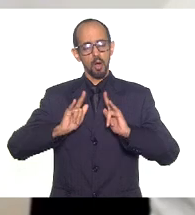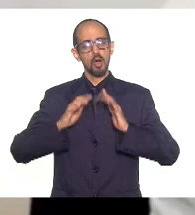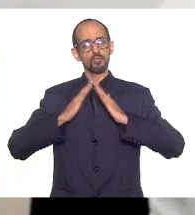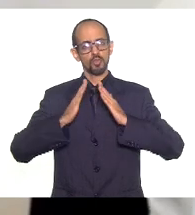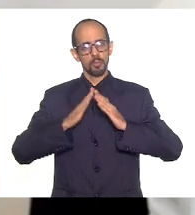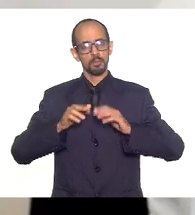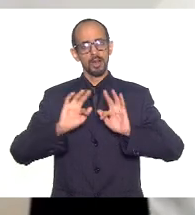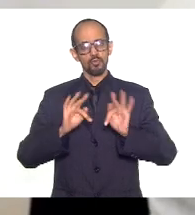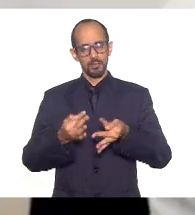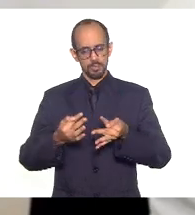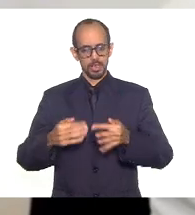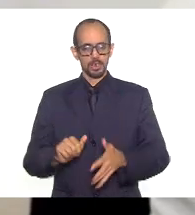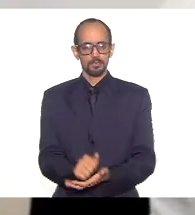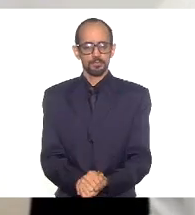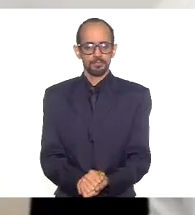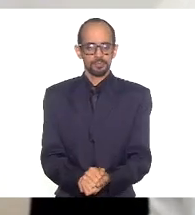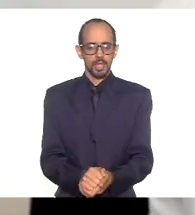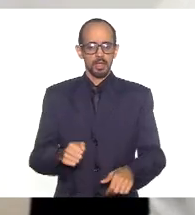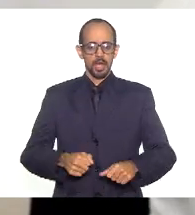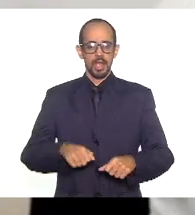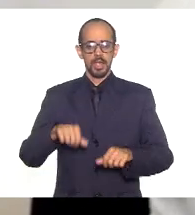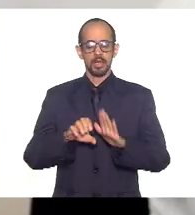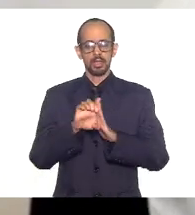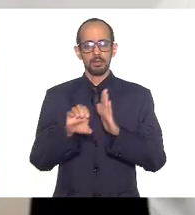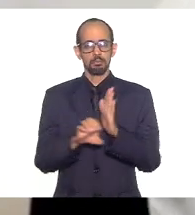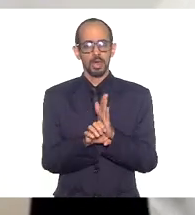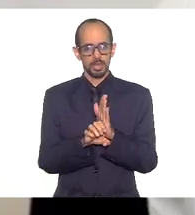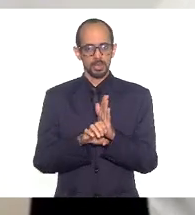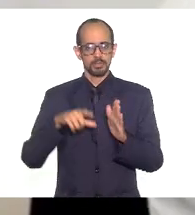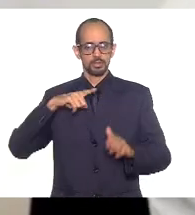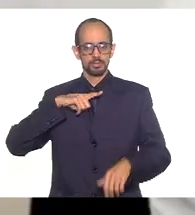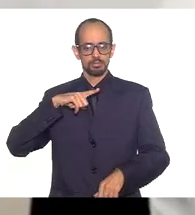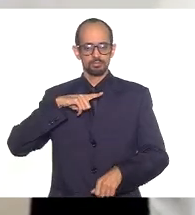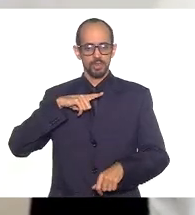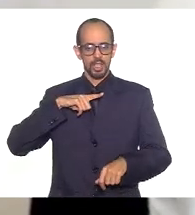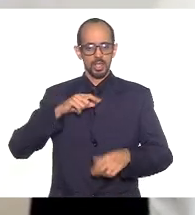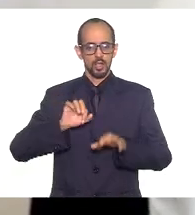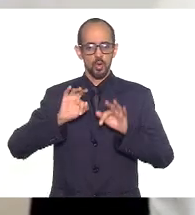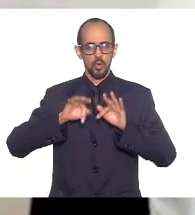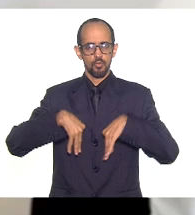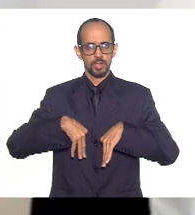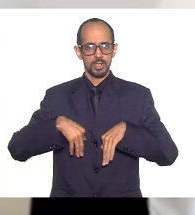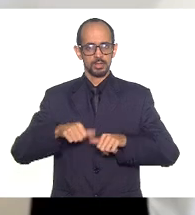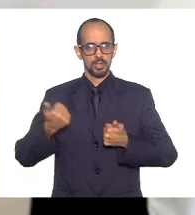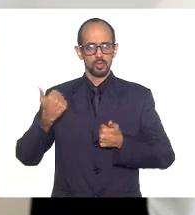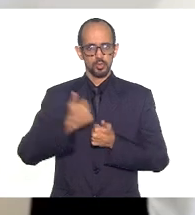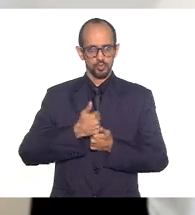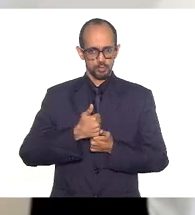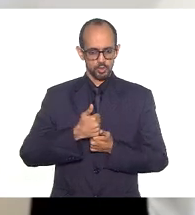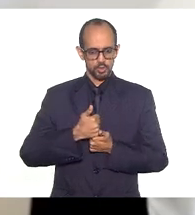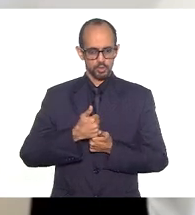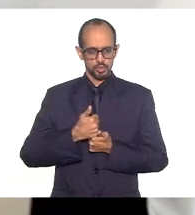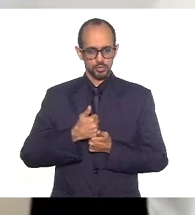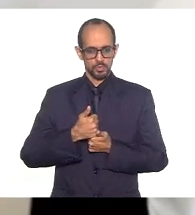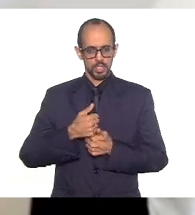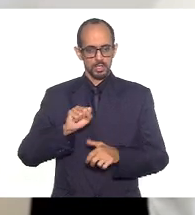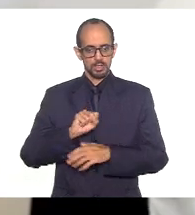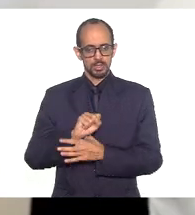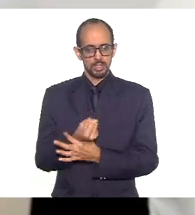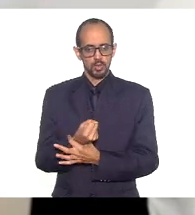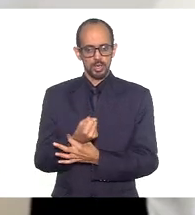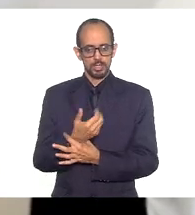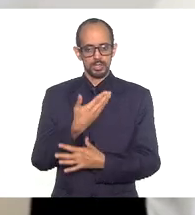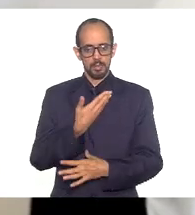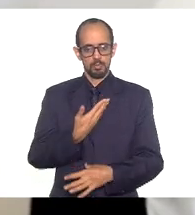Pareceres da Comissão de Constituição e Justiça pela condicionalidade com emendas, concluindo o substitutivo. Segurança Pública e Assuntos de